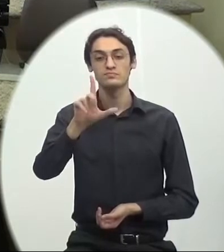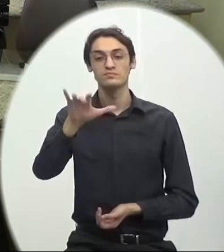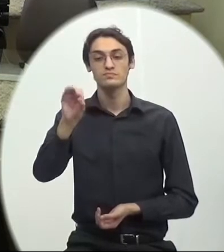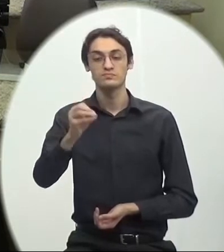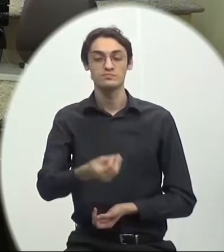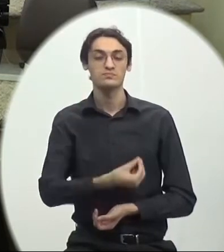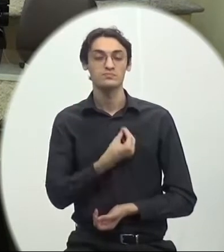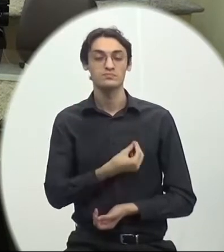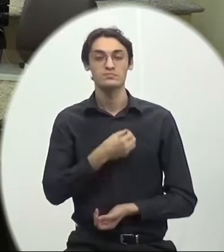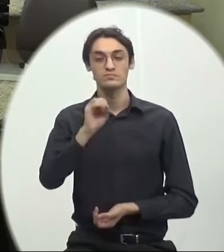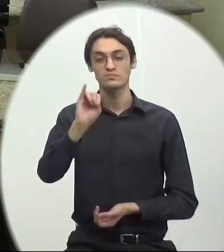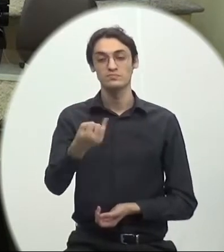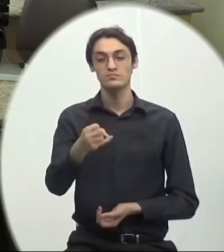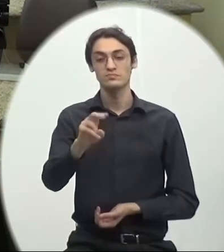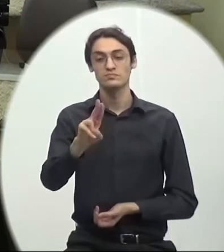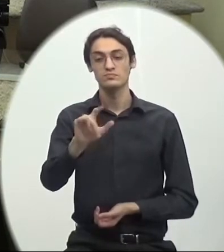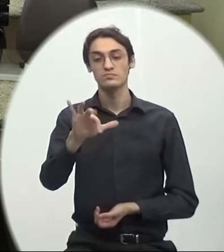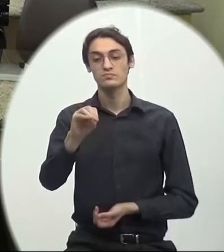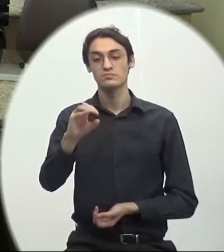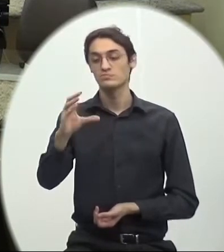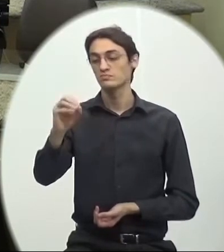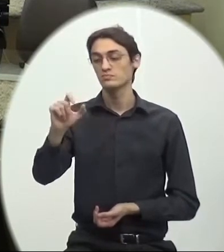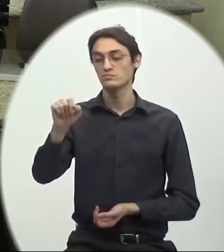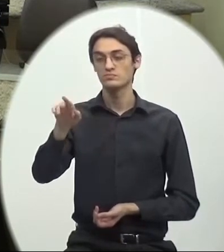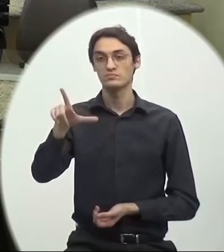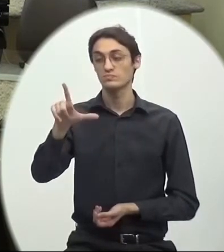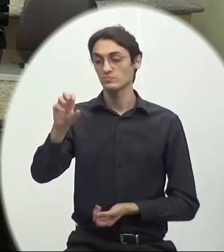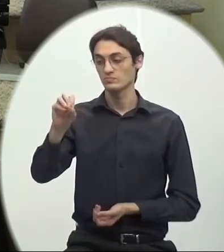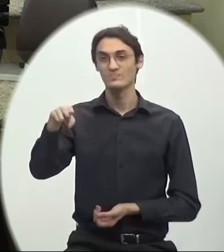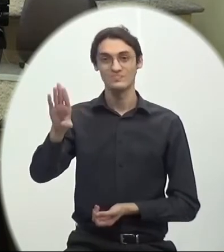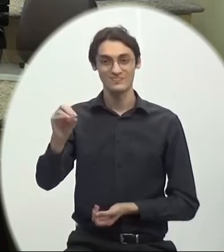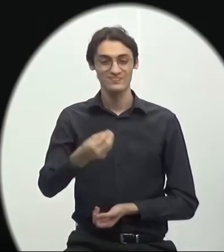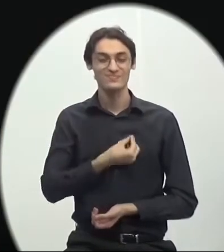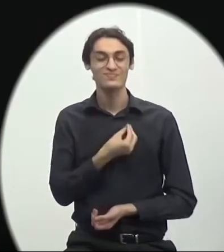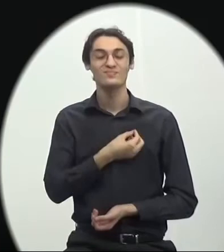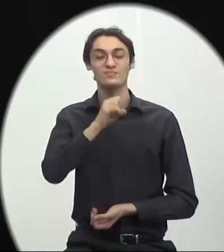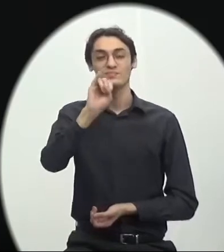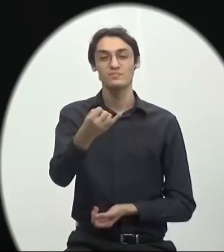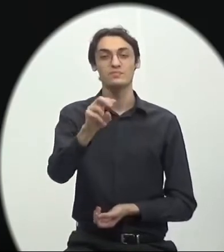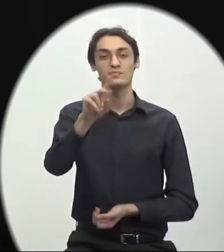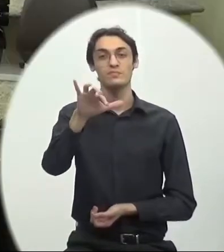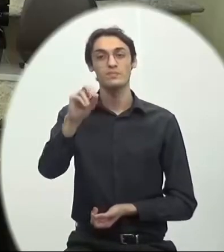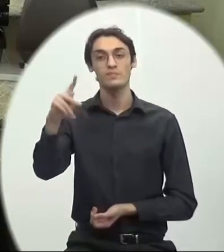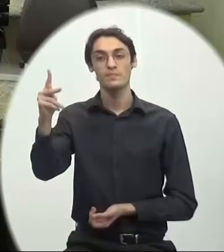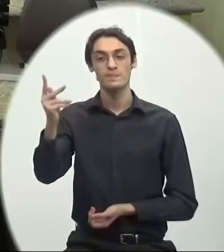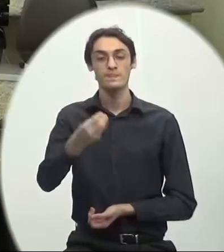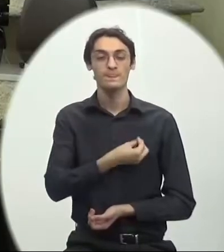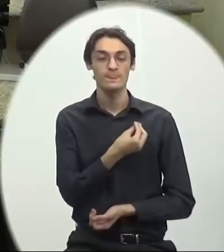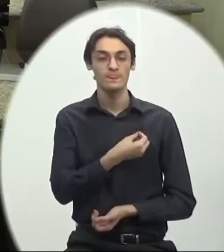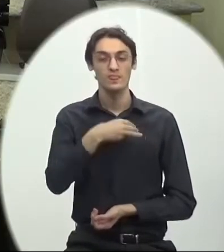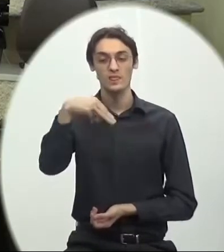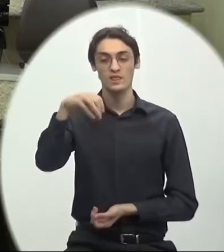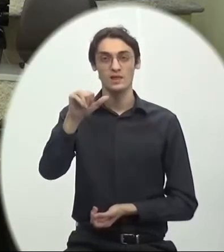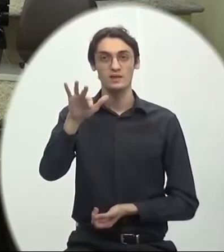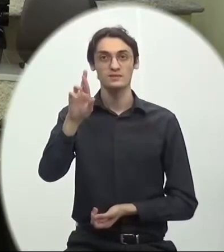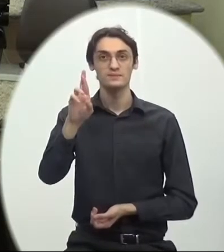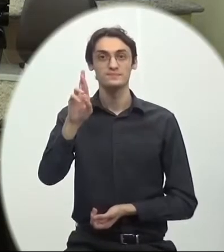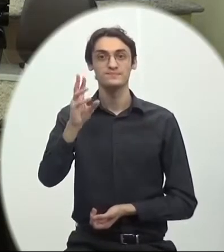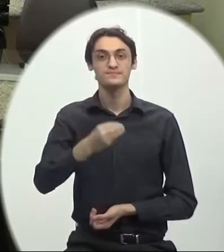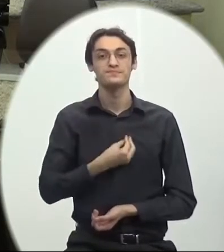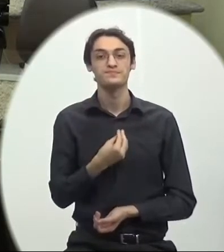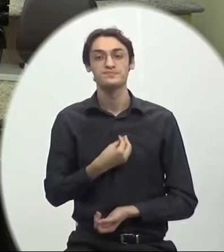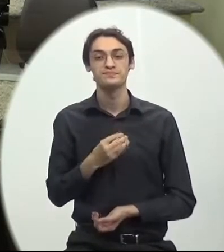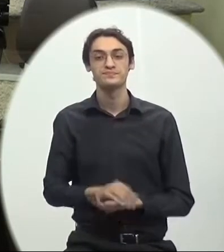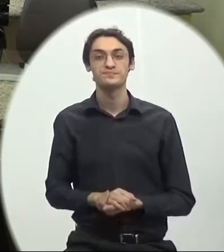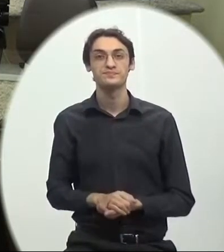Presente. Presente. Vereador Júlio César Colombo. Presente. Presente. Vereador Júlio Kaminski. Presente. Vereador Moacir Dajori.